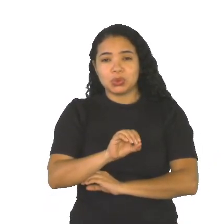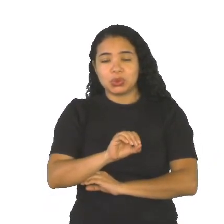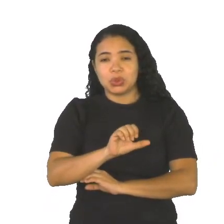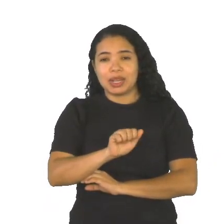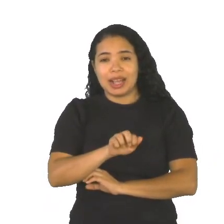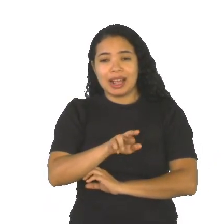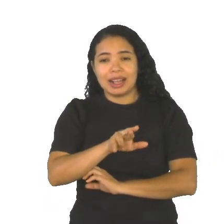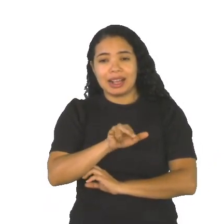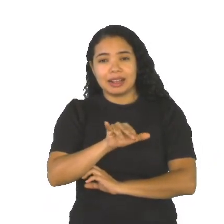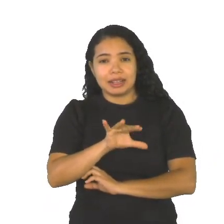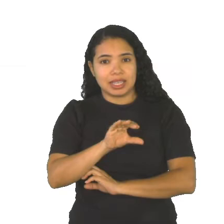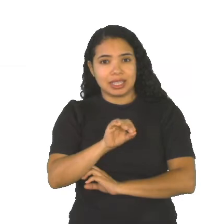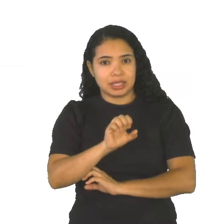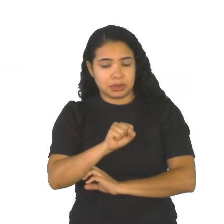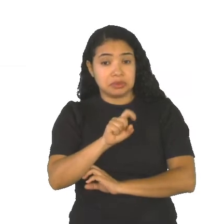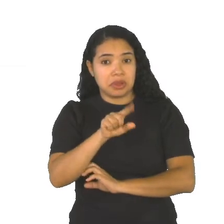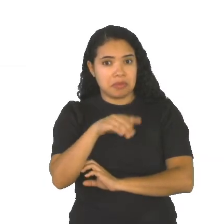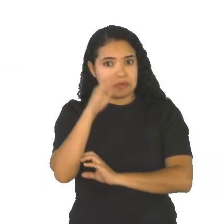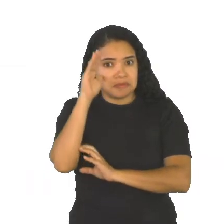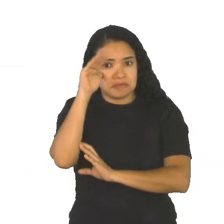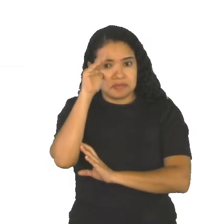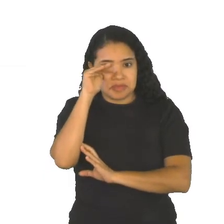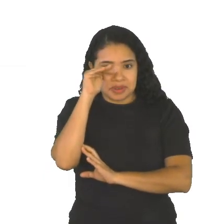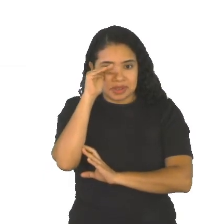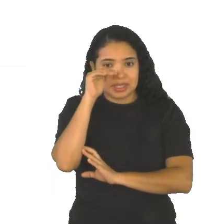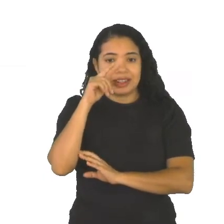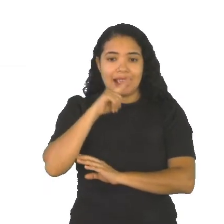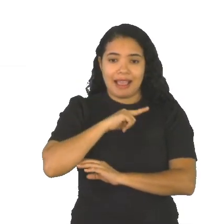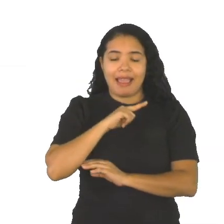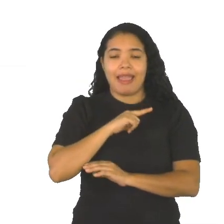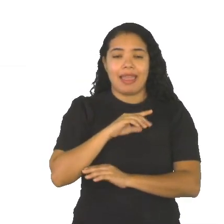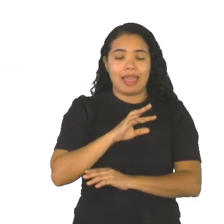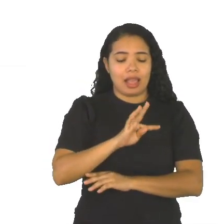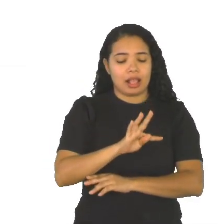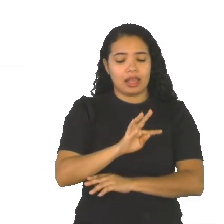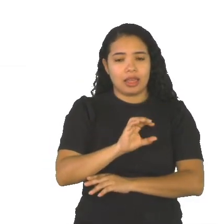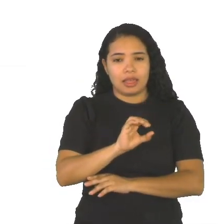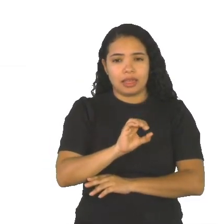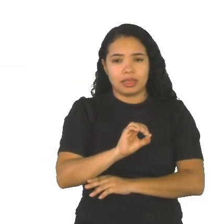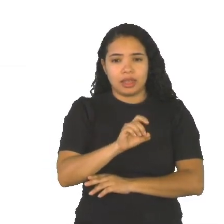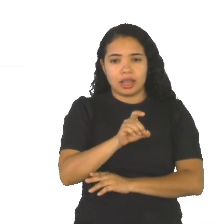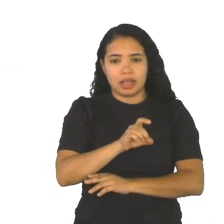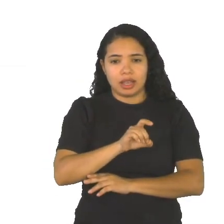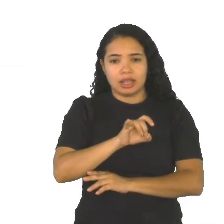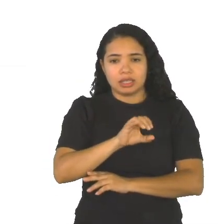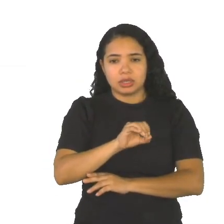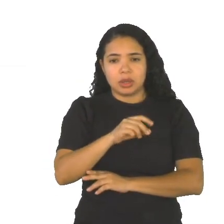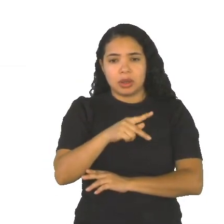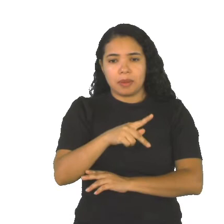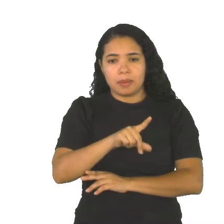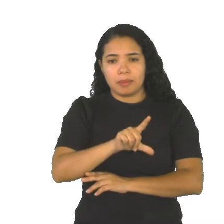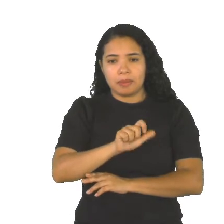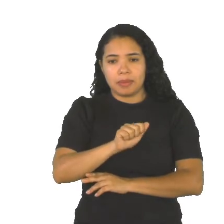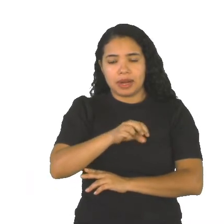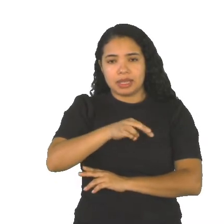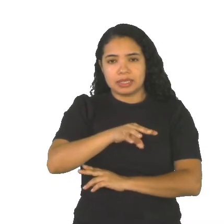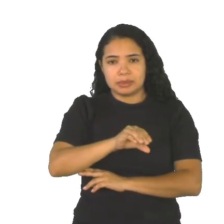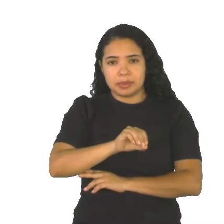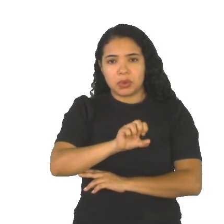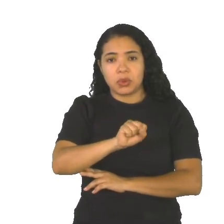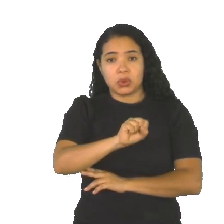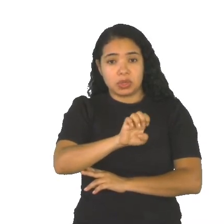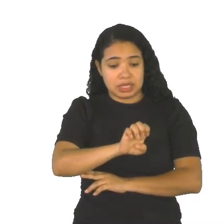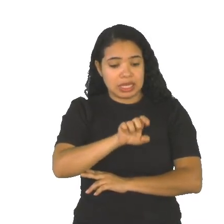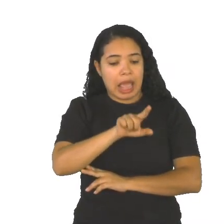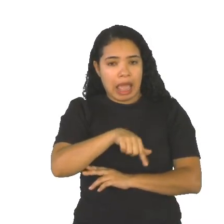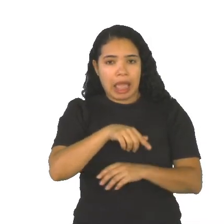uma curiosidade, né? A toxoplasmose é uma doença presente na sociedade e de risco para gestantes e